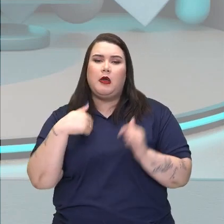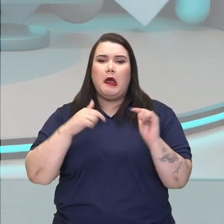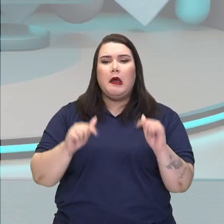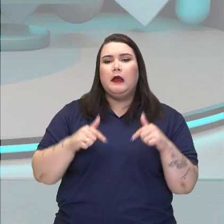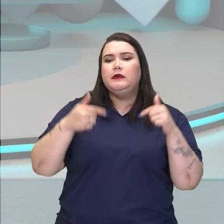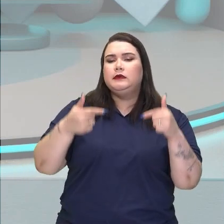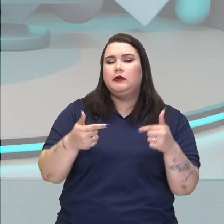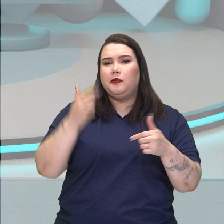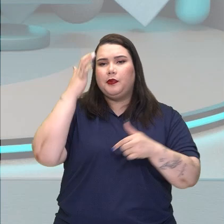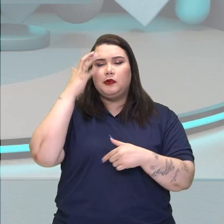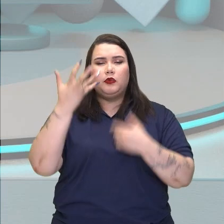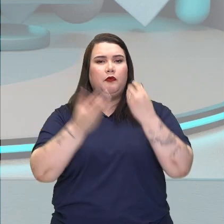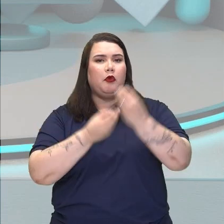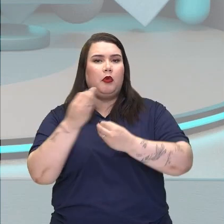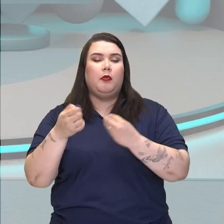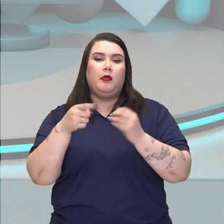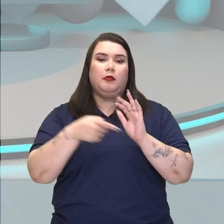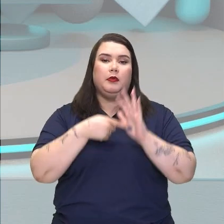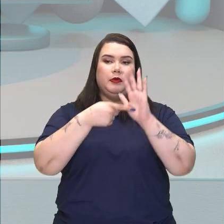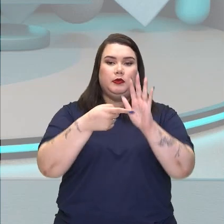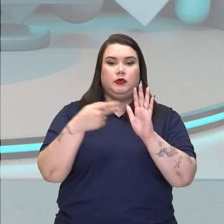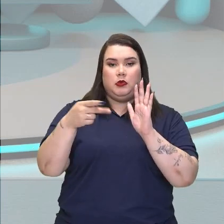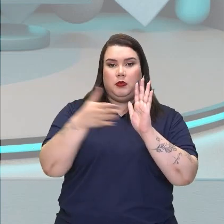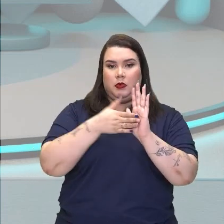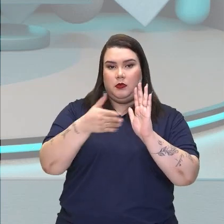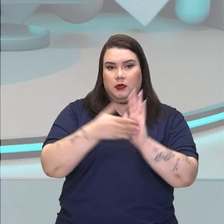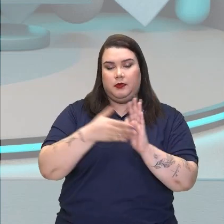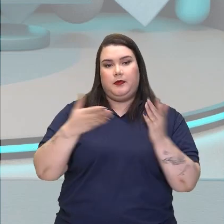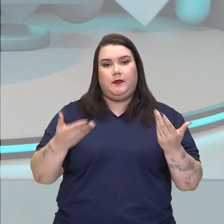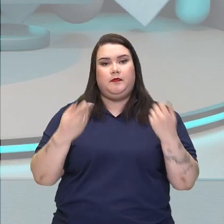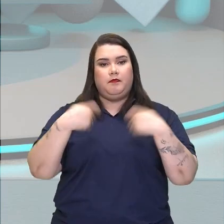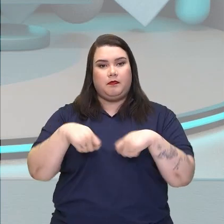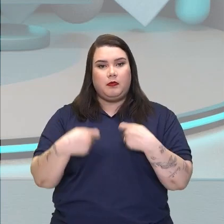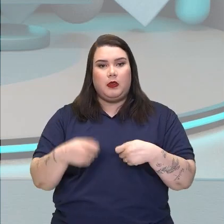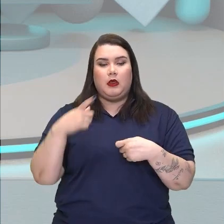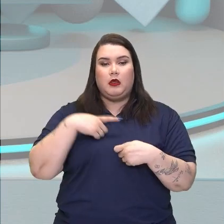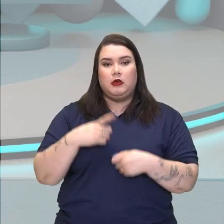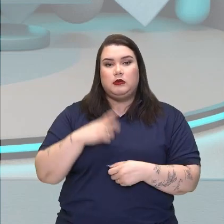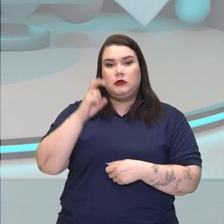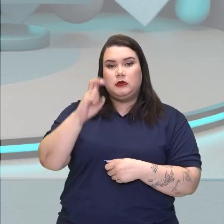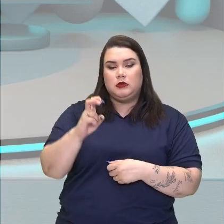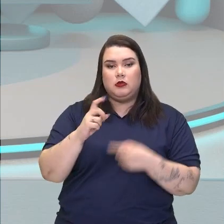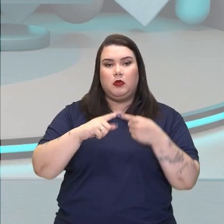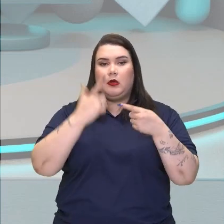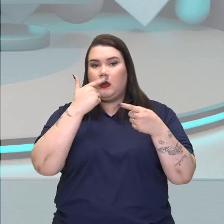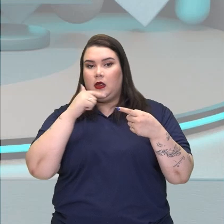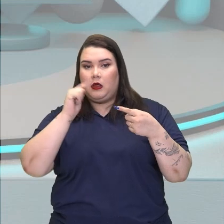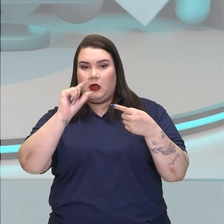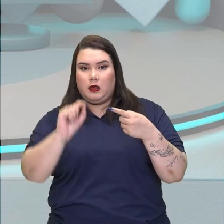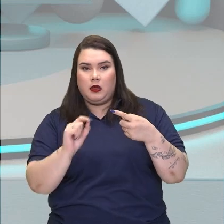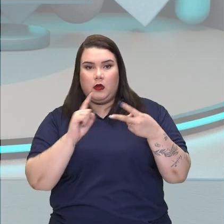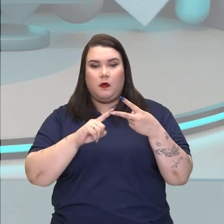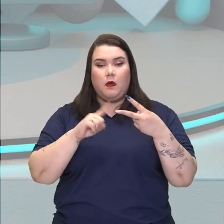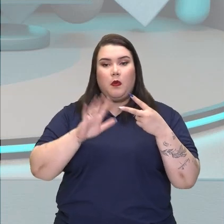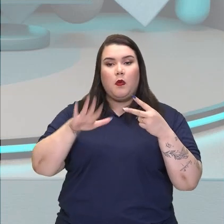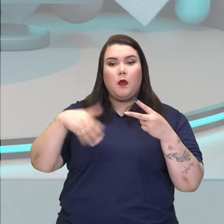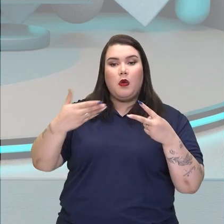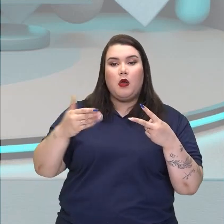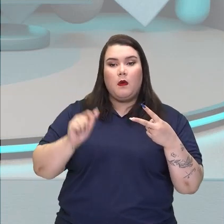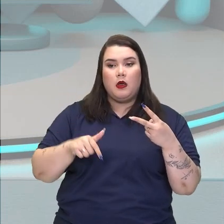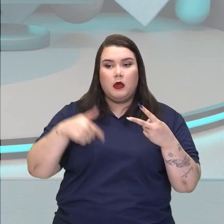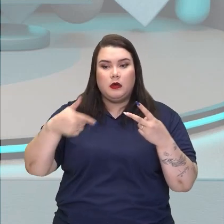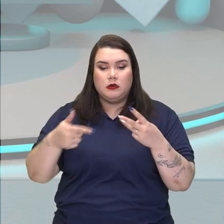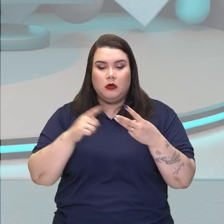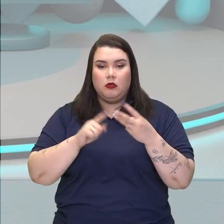E aí você vai trazer a sua proposta. Claro que a proposta precisa ter 5 elementos, né? Quem vai fazer isso? Qual é a ação? O que vai